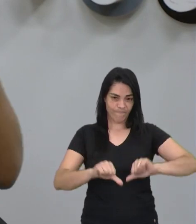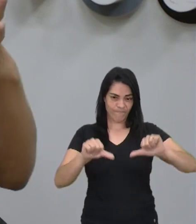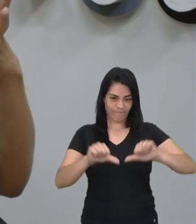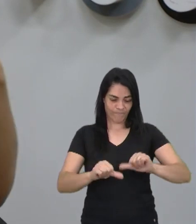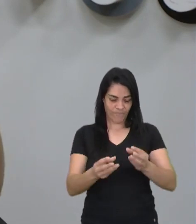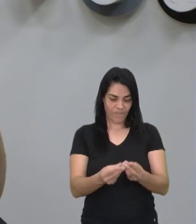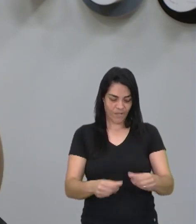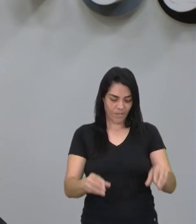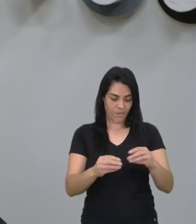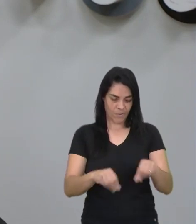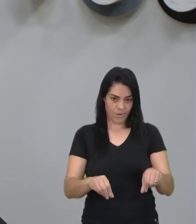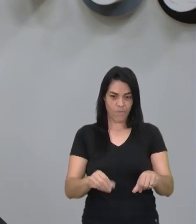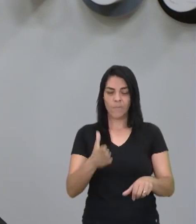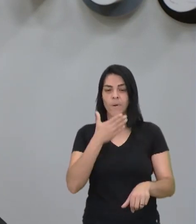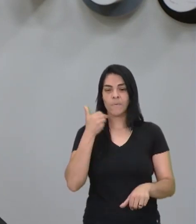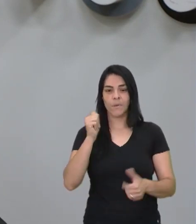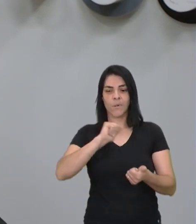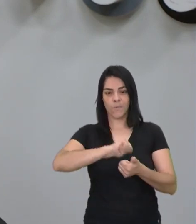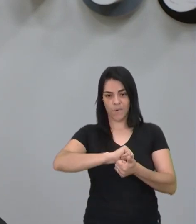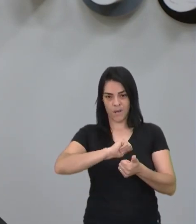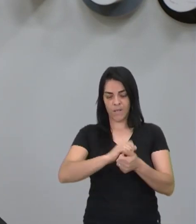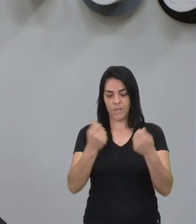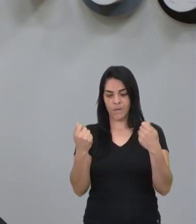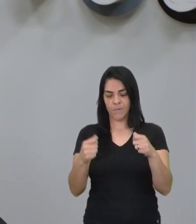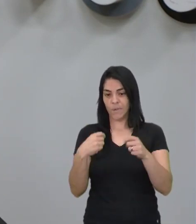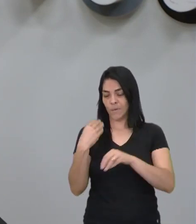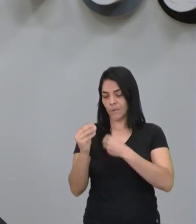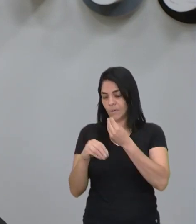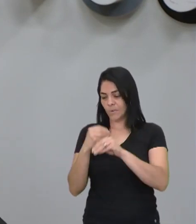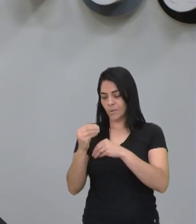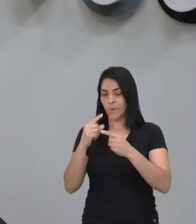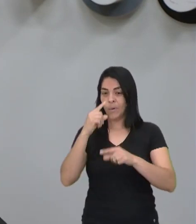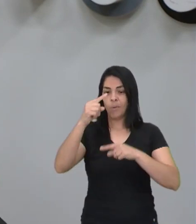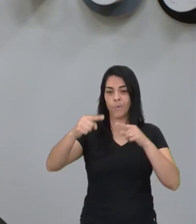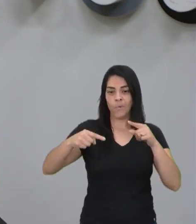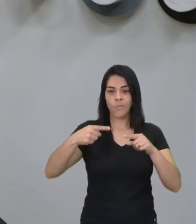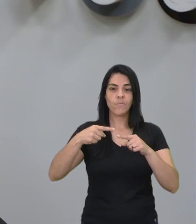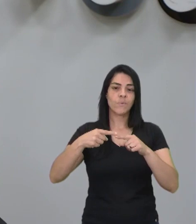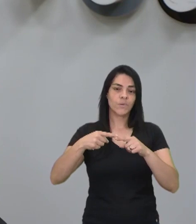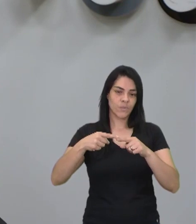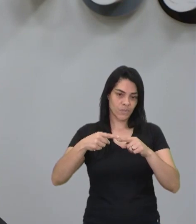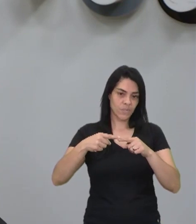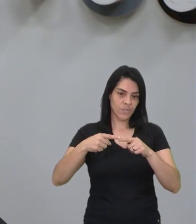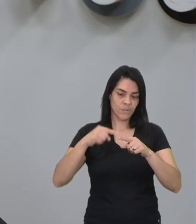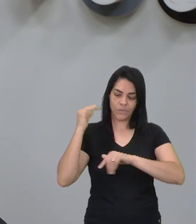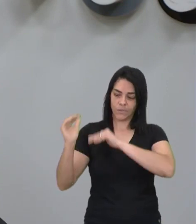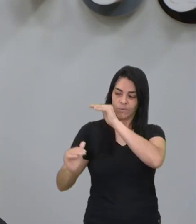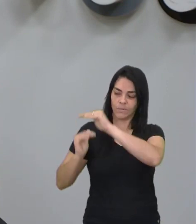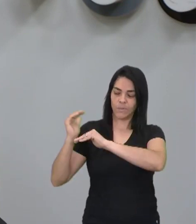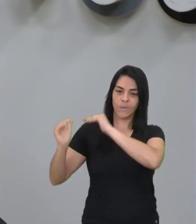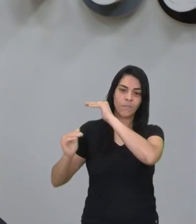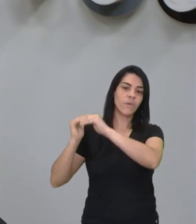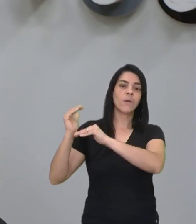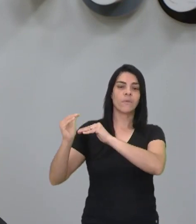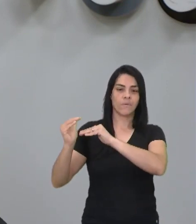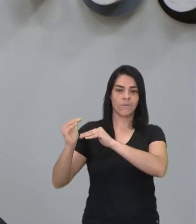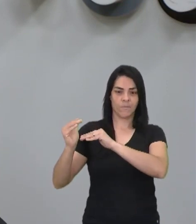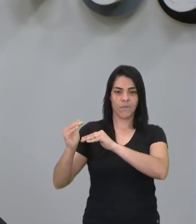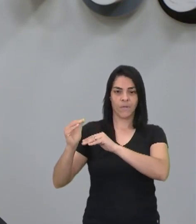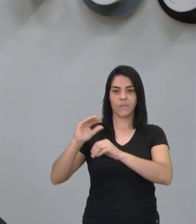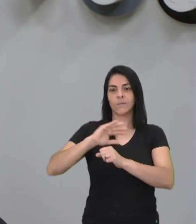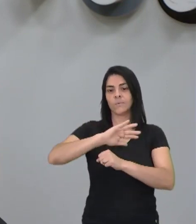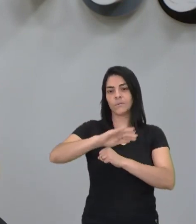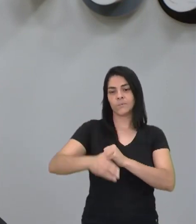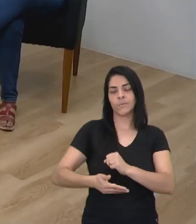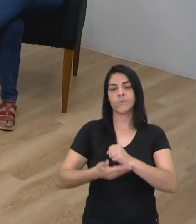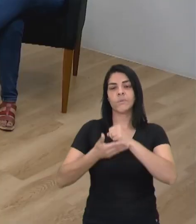se envolver, como a Fabi trouxe também, nos objetivos, por exemplo, do desenvolvimento sustentável, os